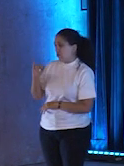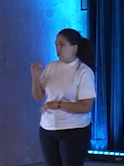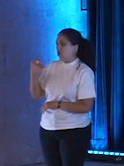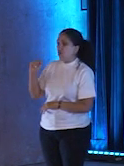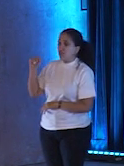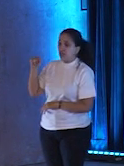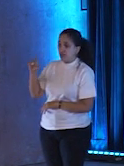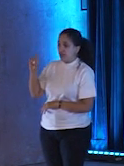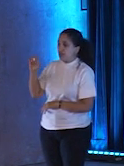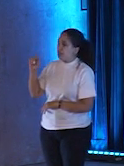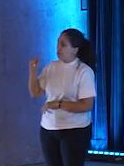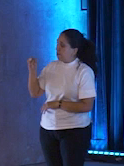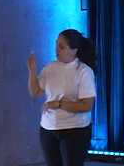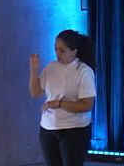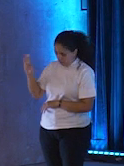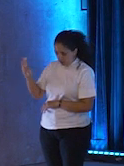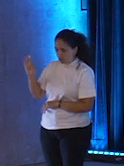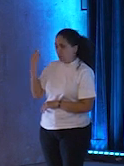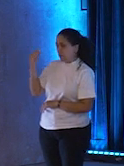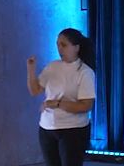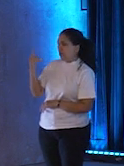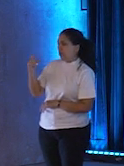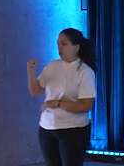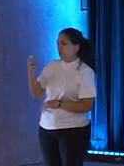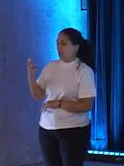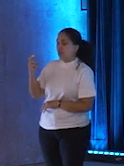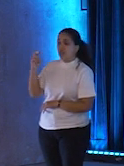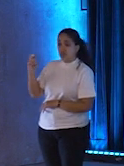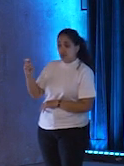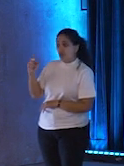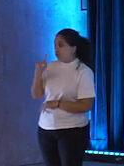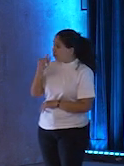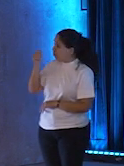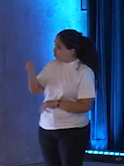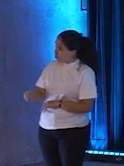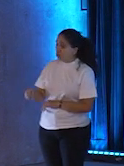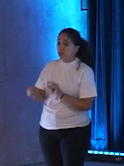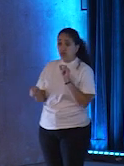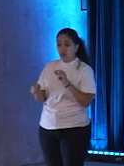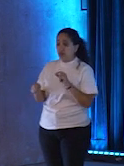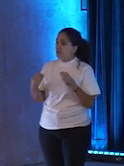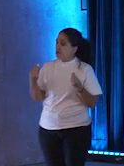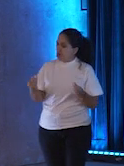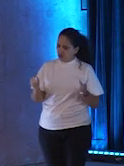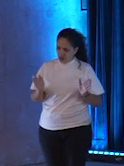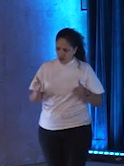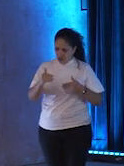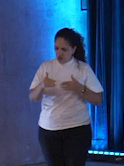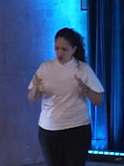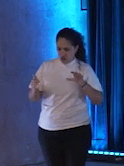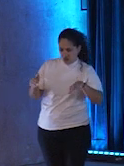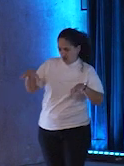Debré, publicado em 1835, além de reforçar a função das canastras quanto